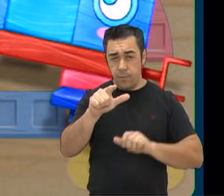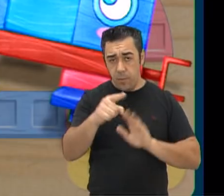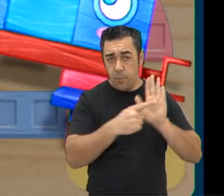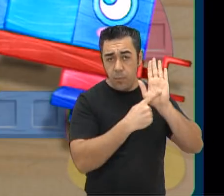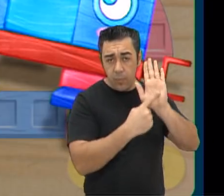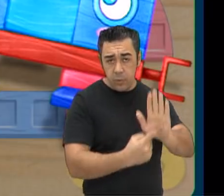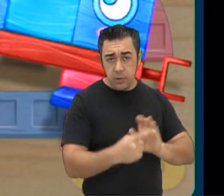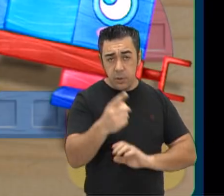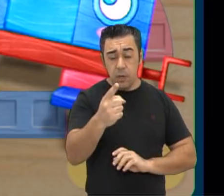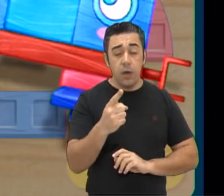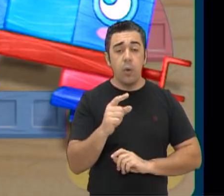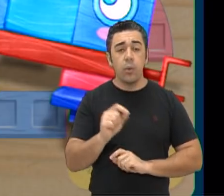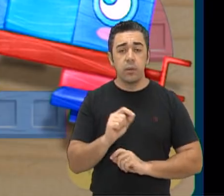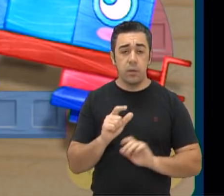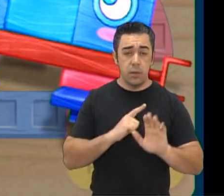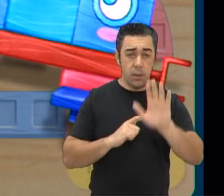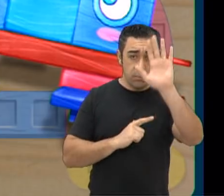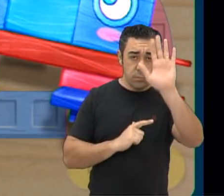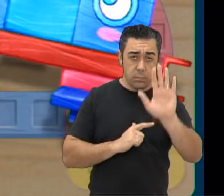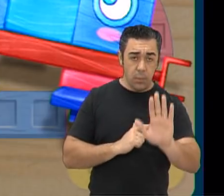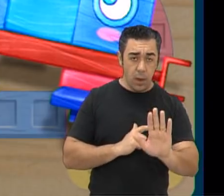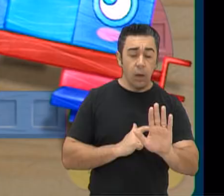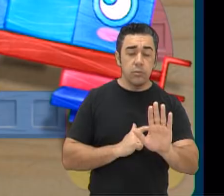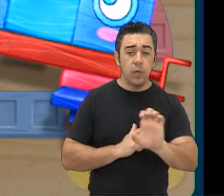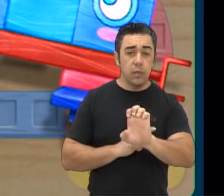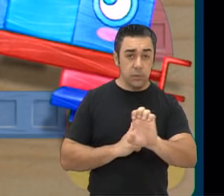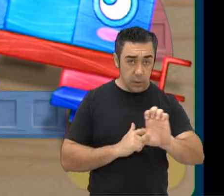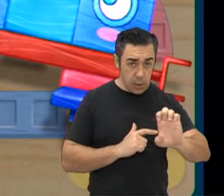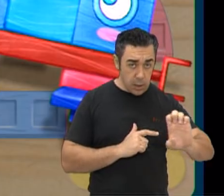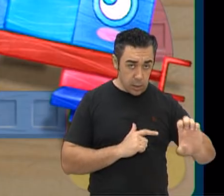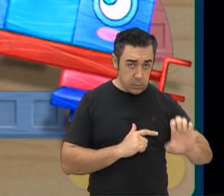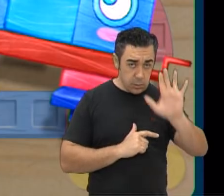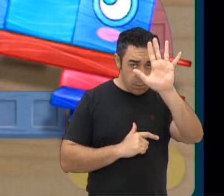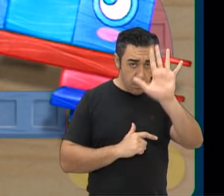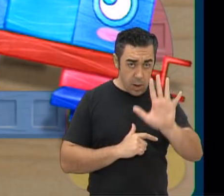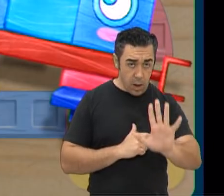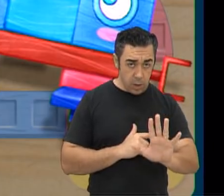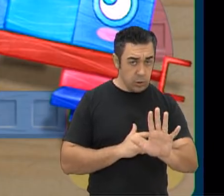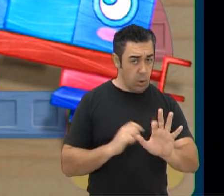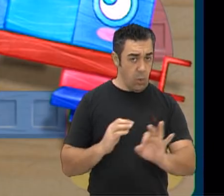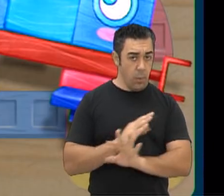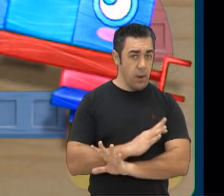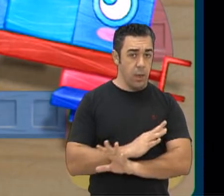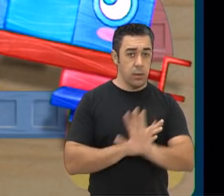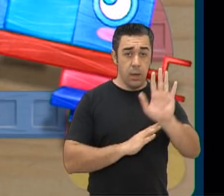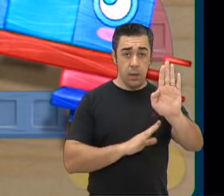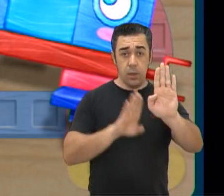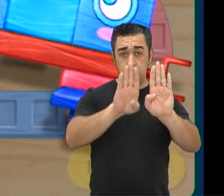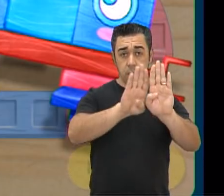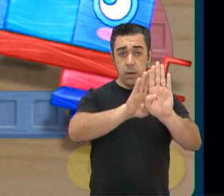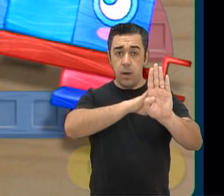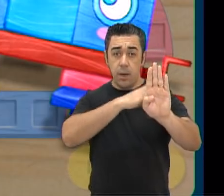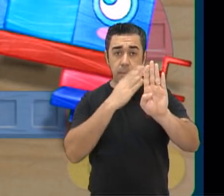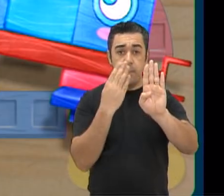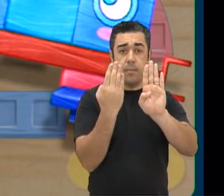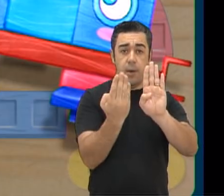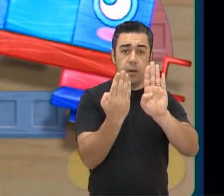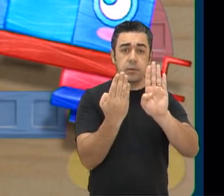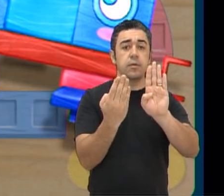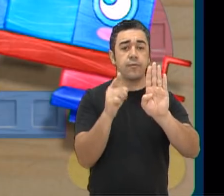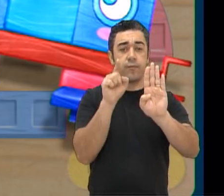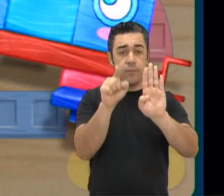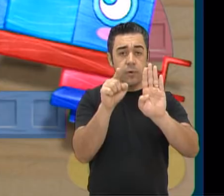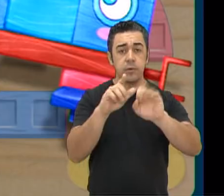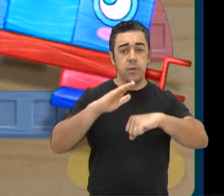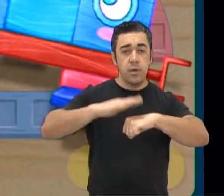vocês uma imagem do lado esquerdo. Essa imagem, ela já está completa. E o reflexo, a